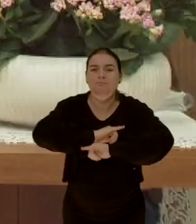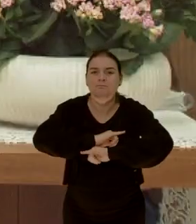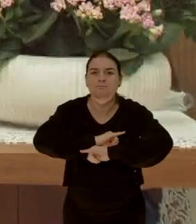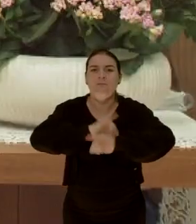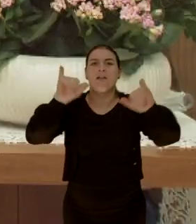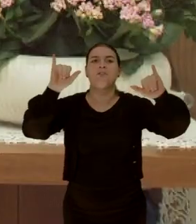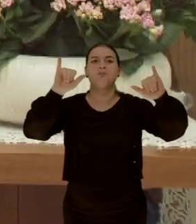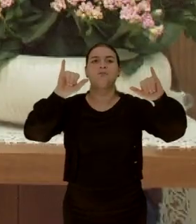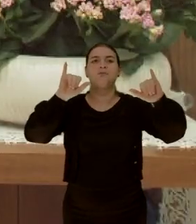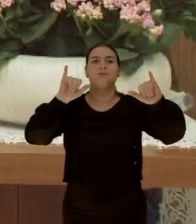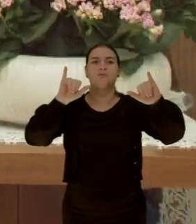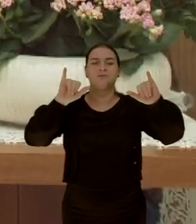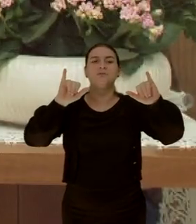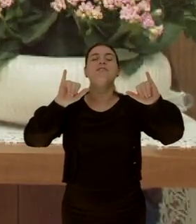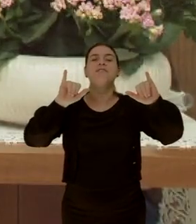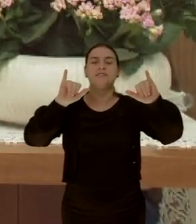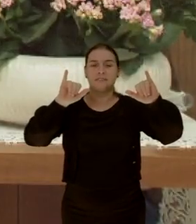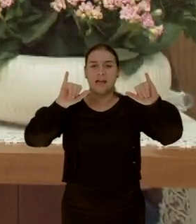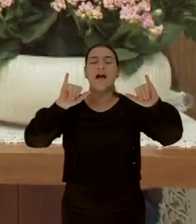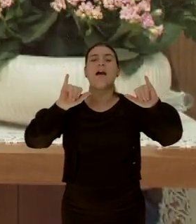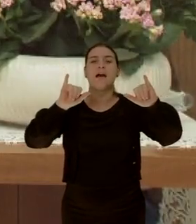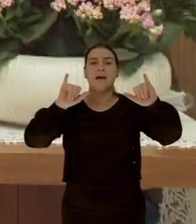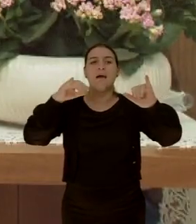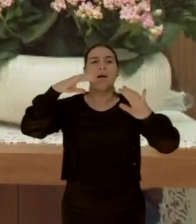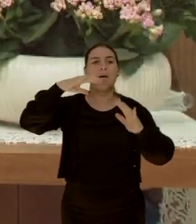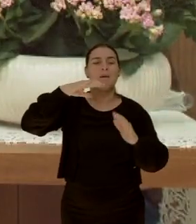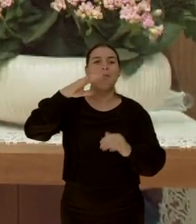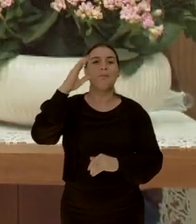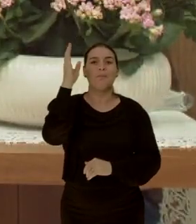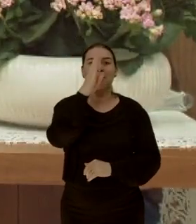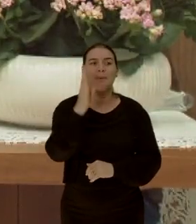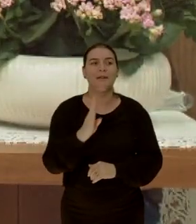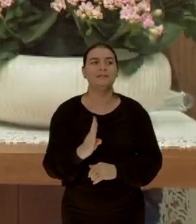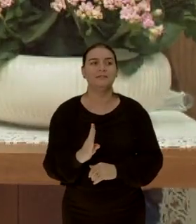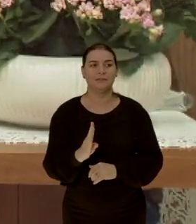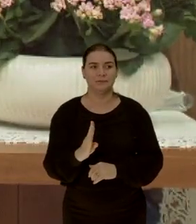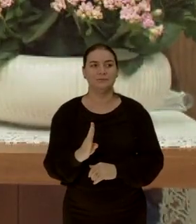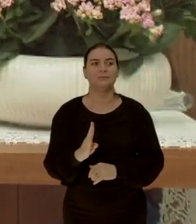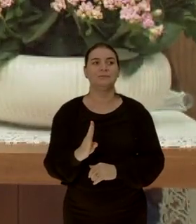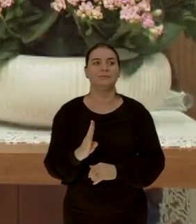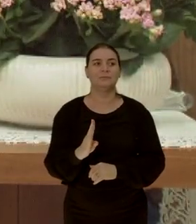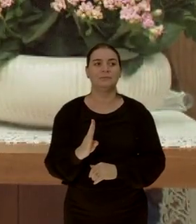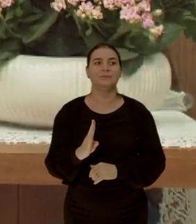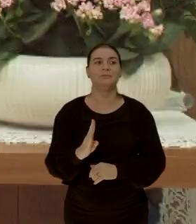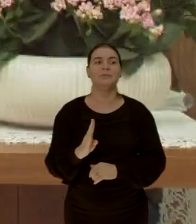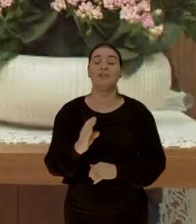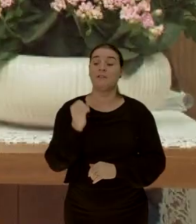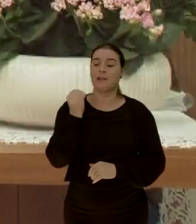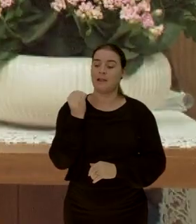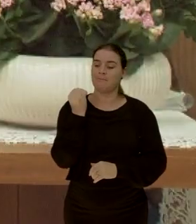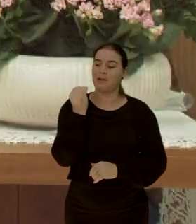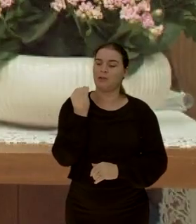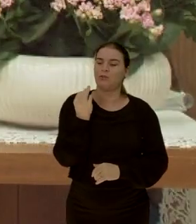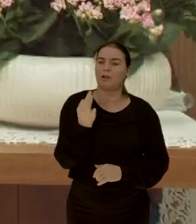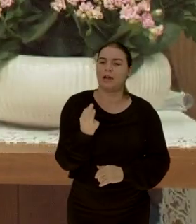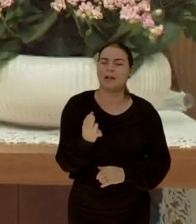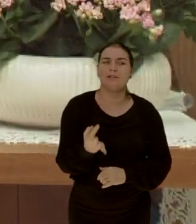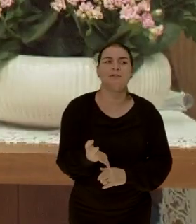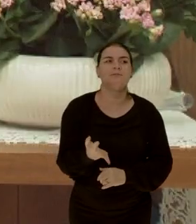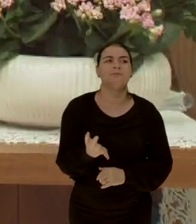obra no Brasil. Eu fui para lá, que é a madrugada inteirinha